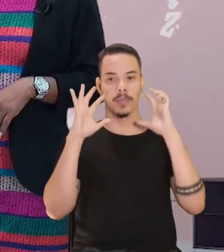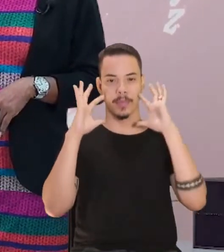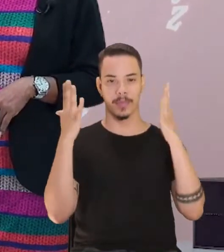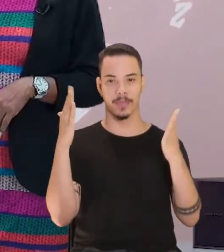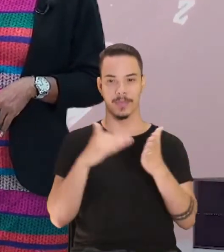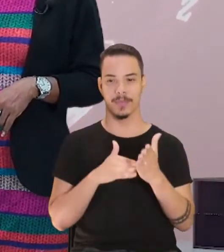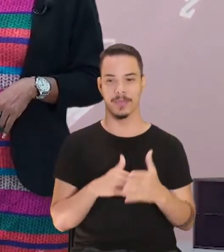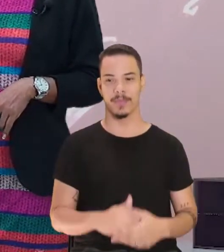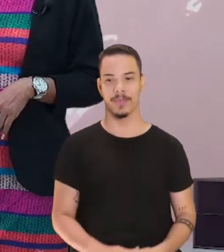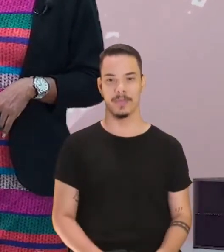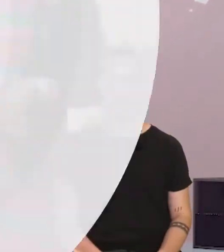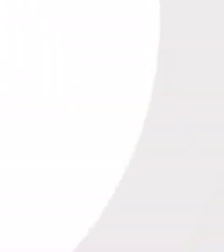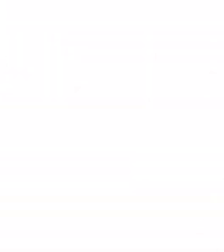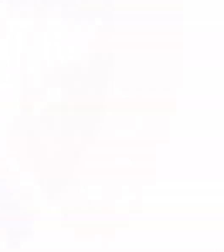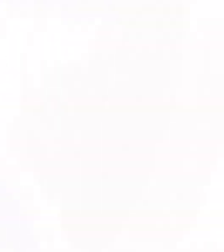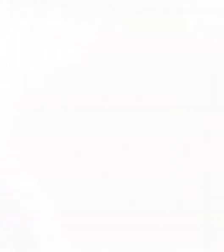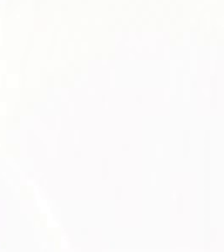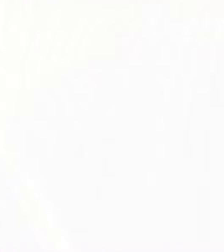até lá!